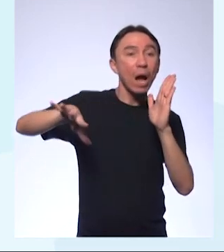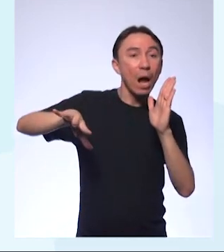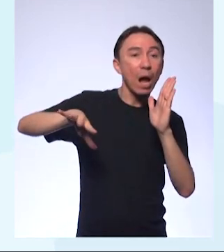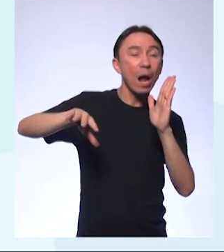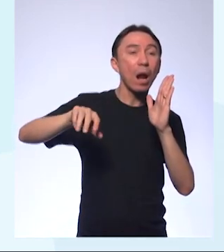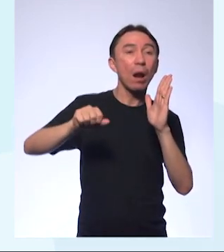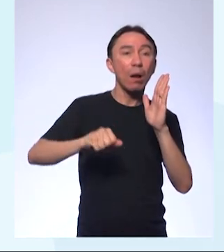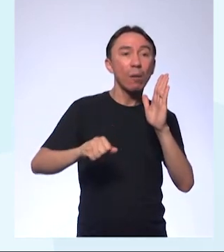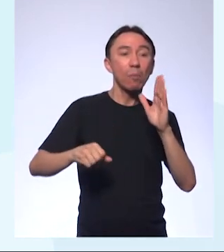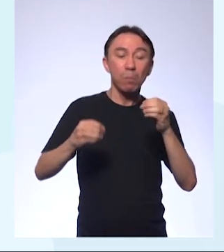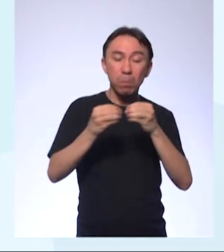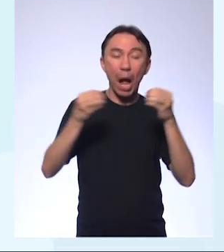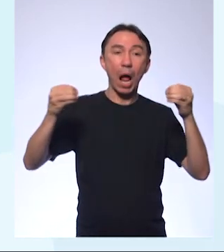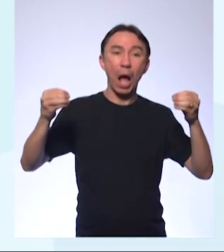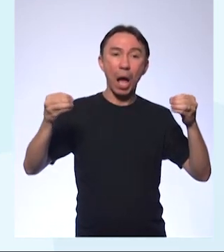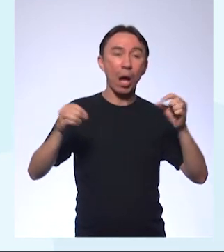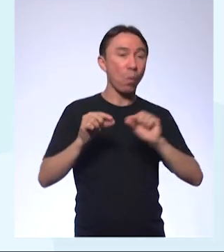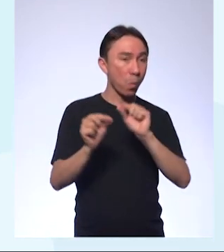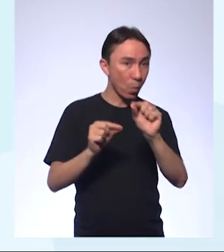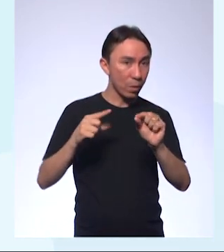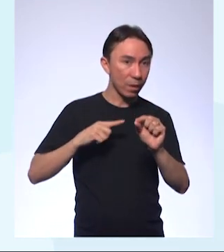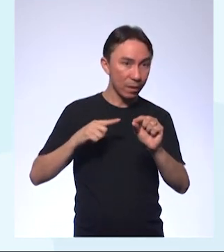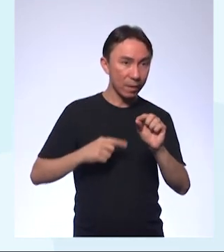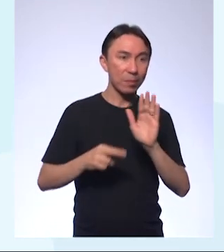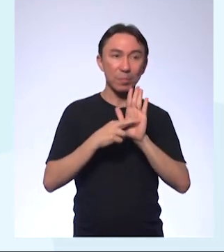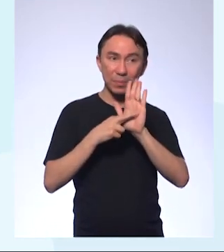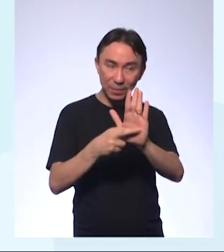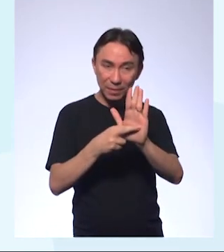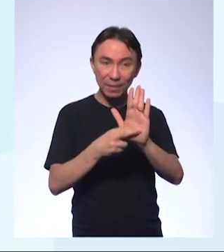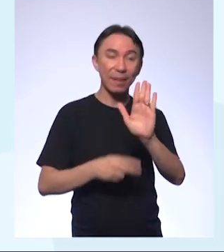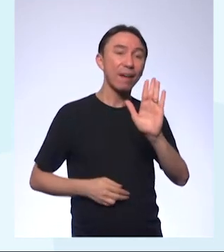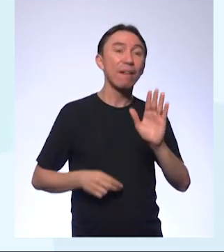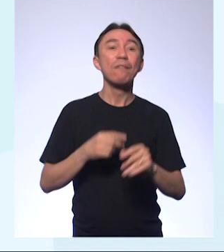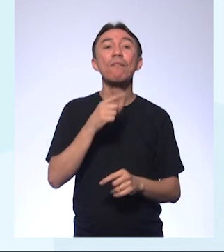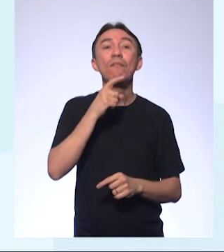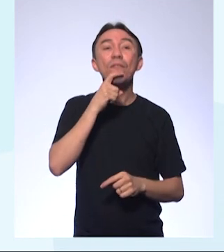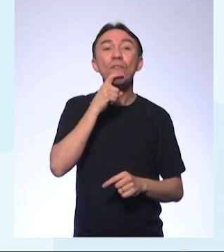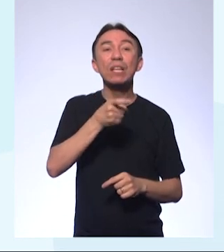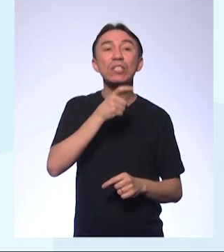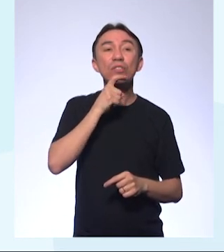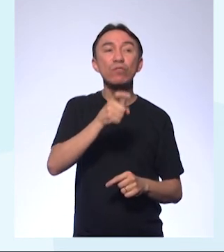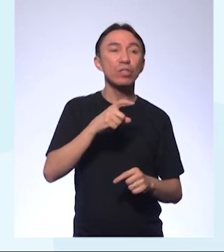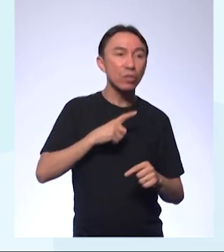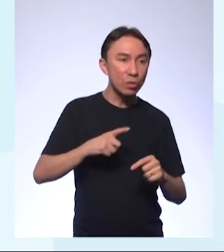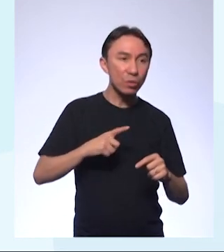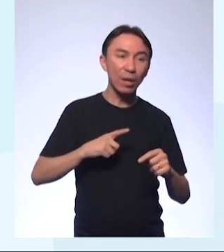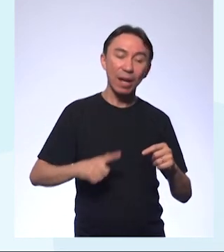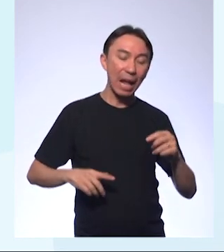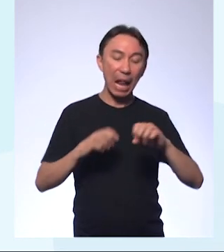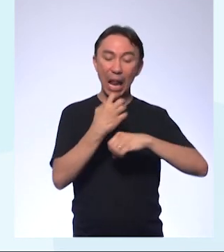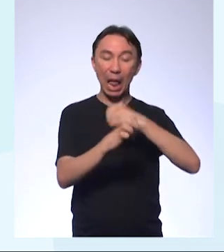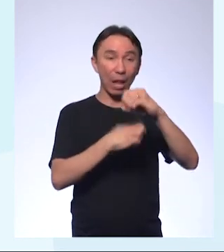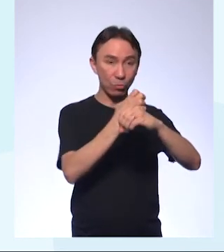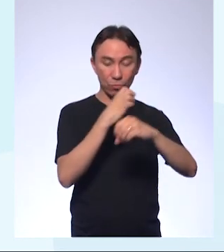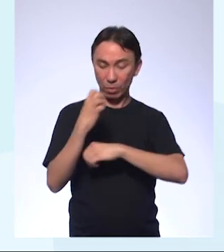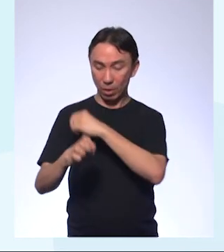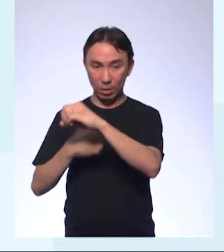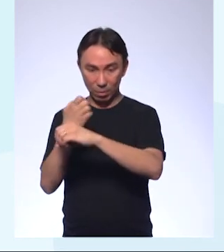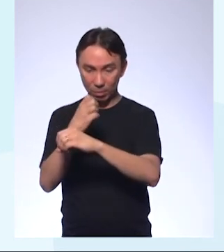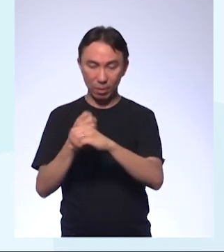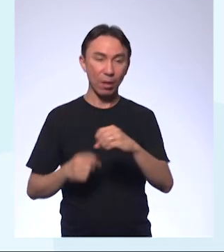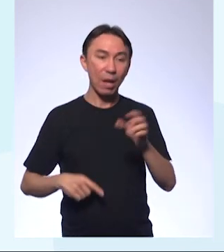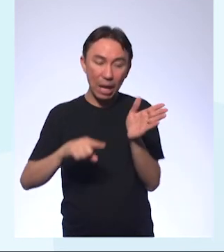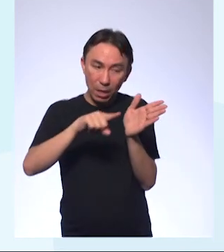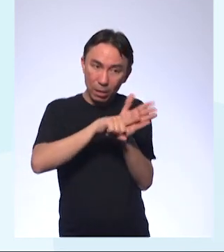repulsão representada pela setinha verde. Quem está repelindo? Elétron de um com o elétron do outro, porque ambos são cargas iguais,